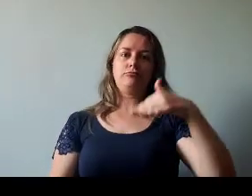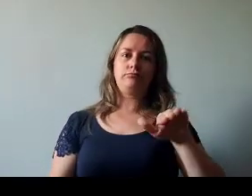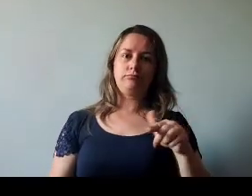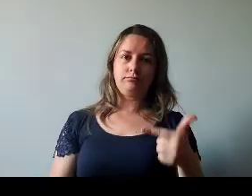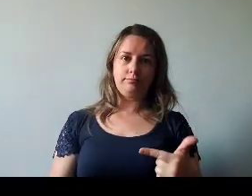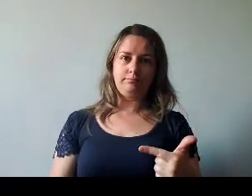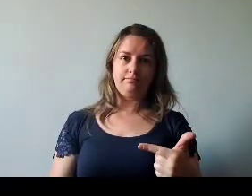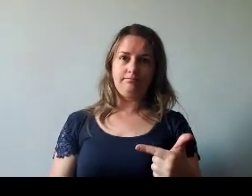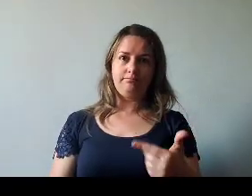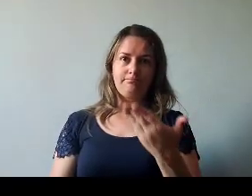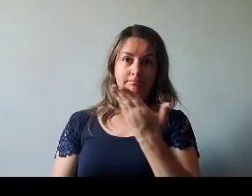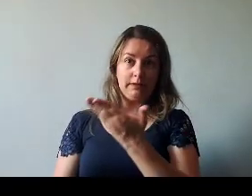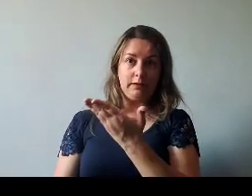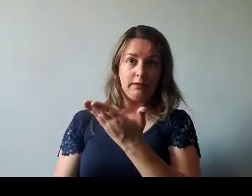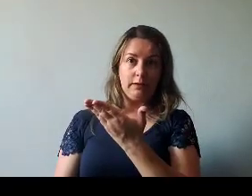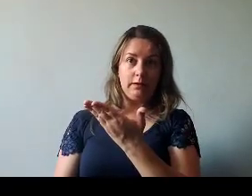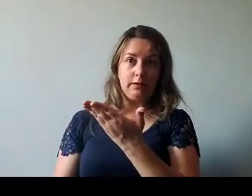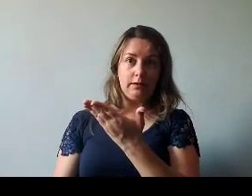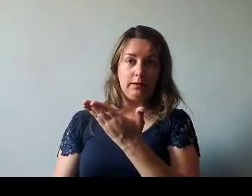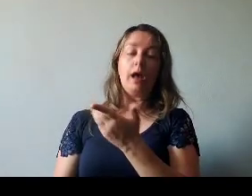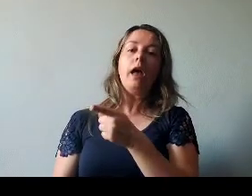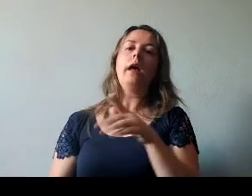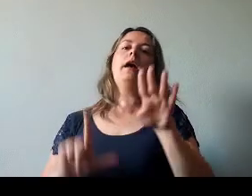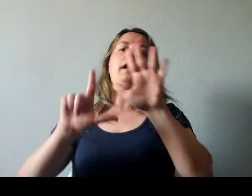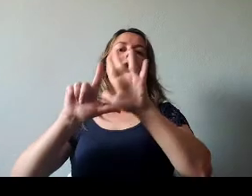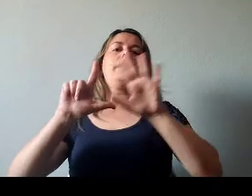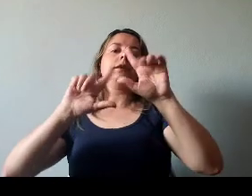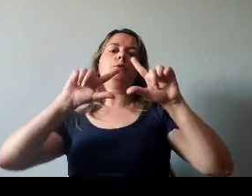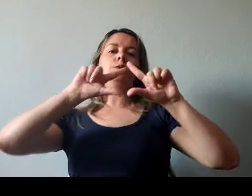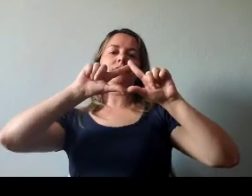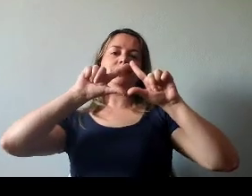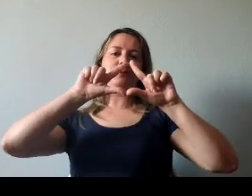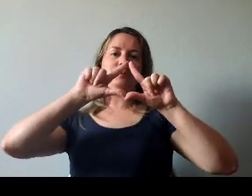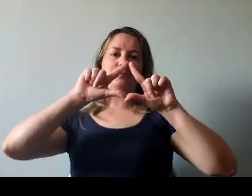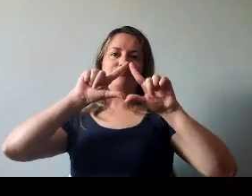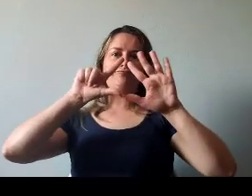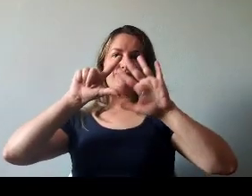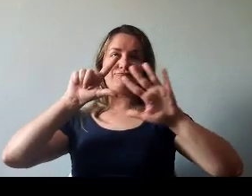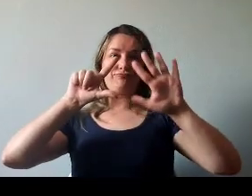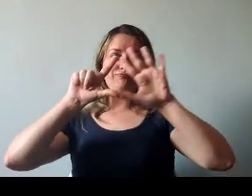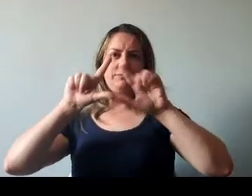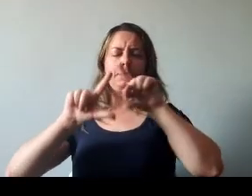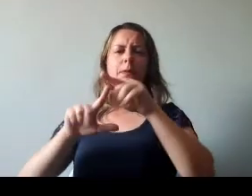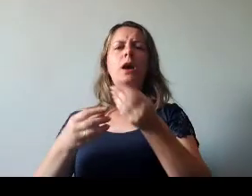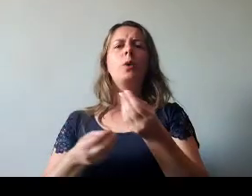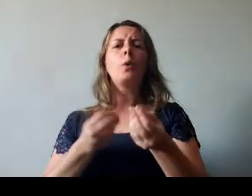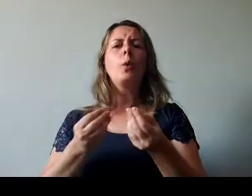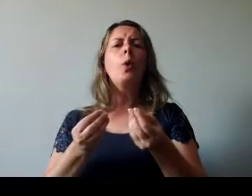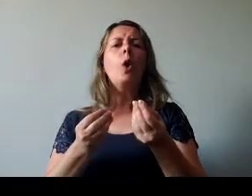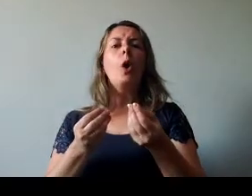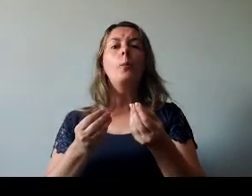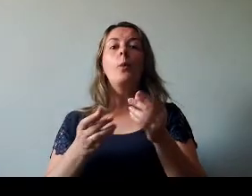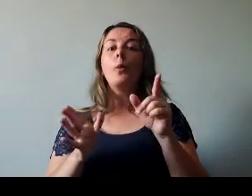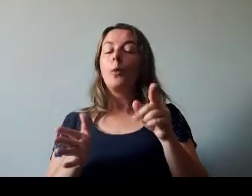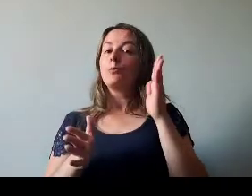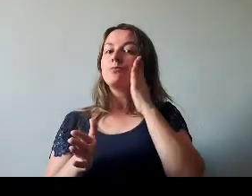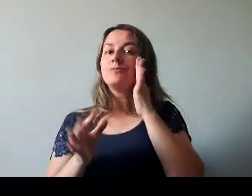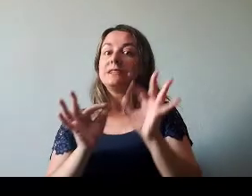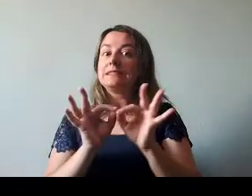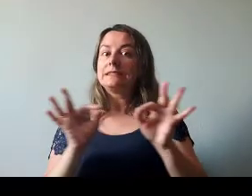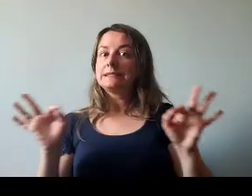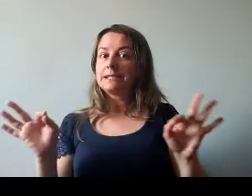Então, essa é a área do triângulo. Mas a distância total, eu tenho que somar as duas áreas, tá? Porque pega